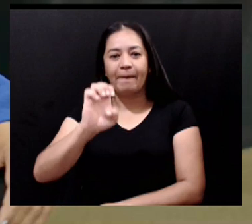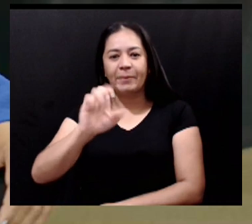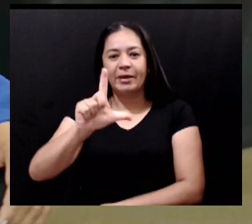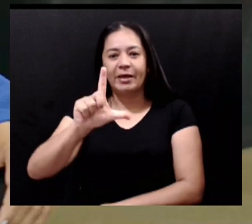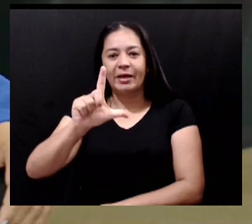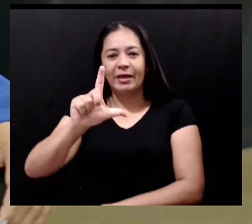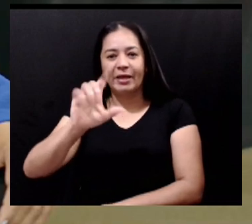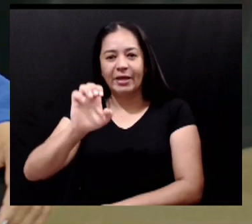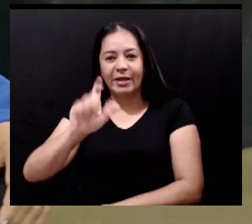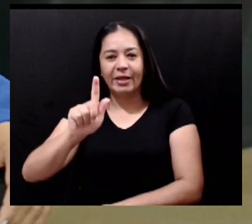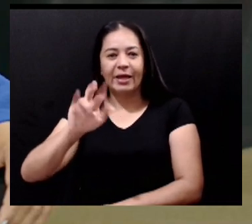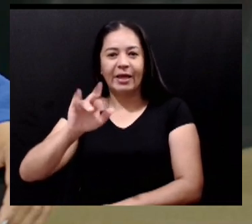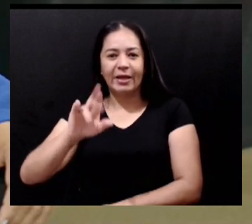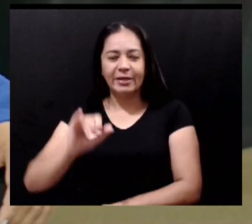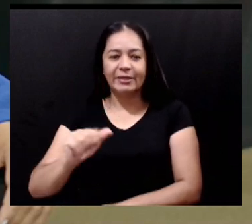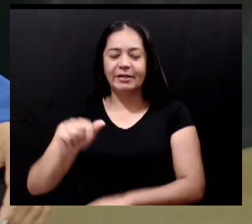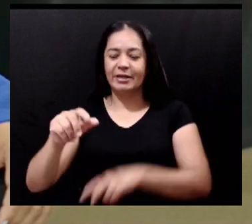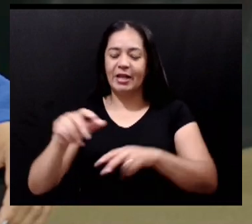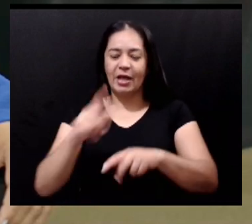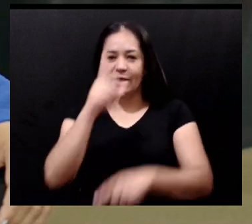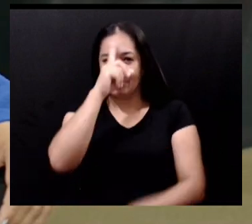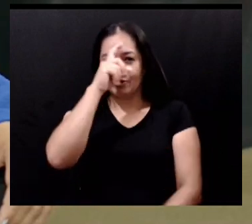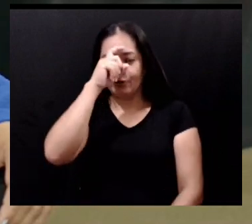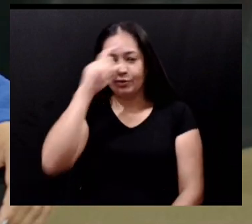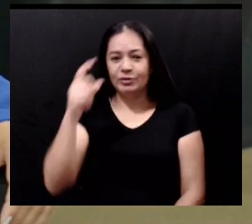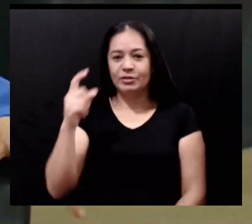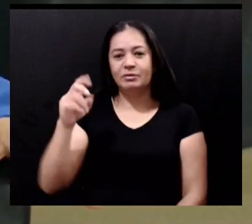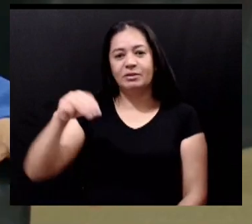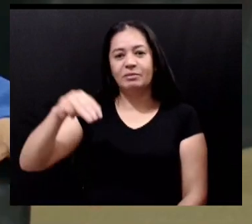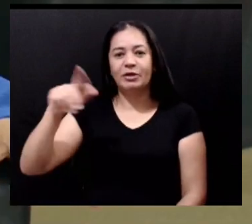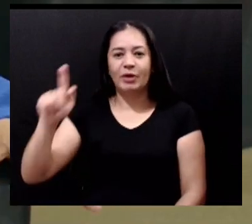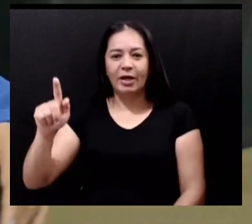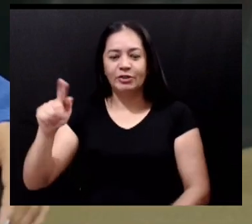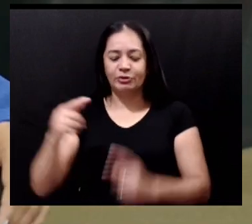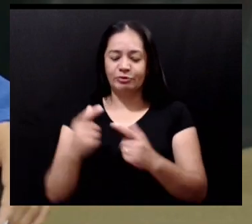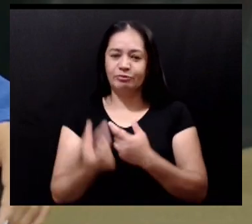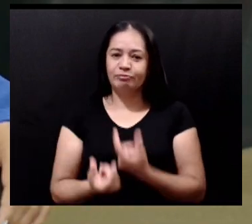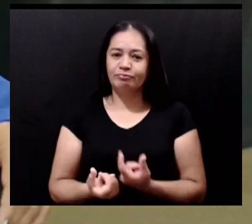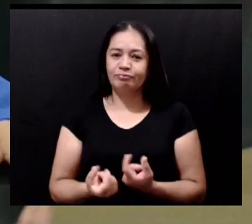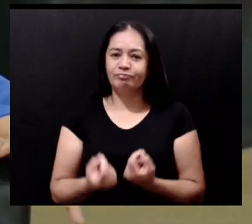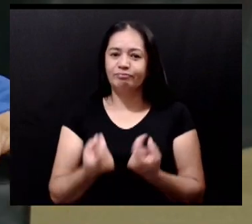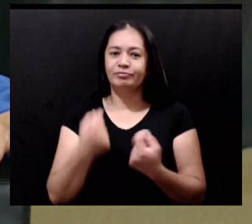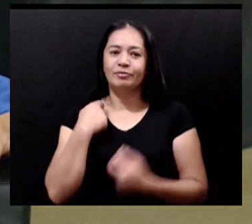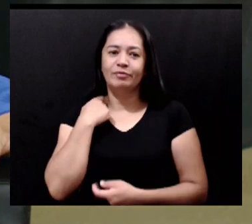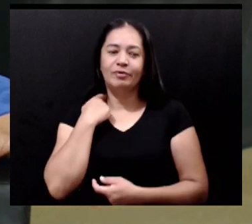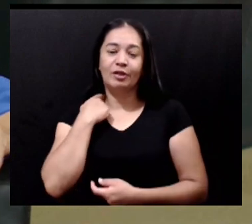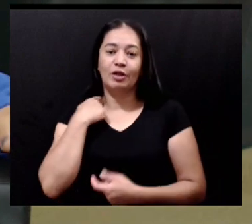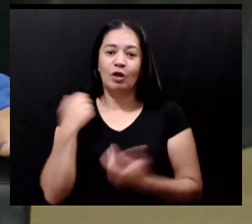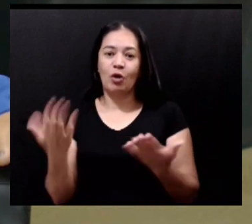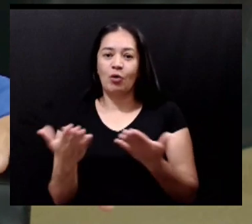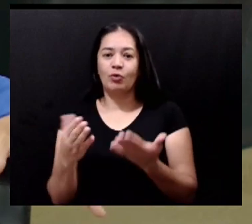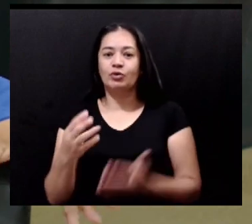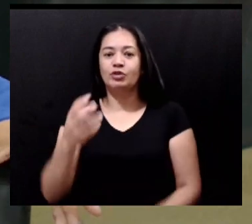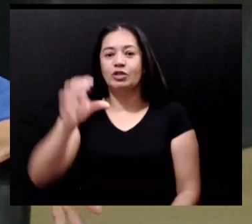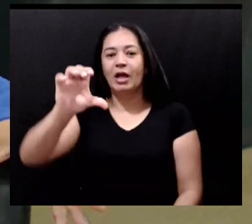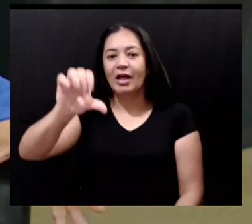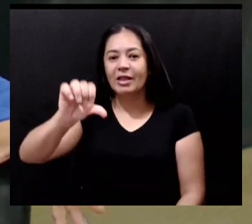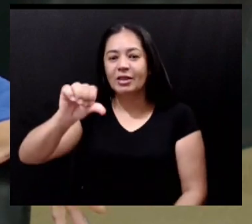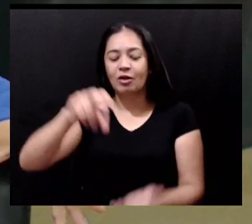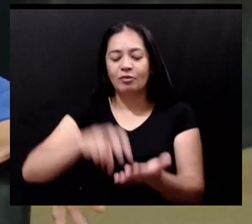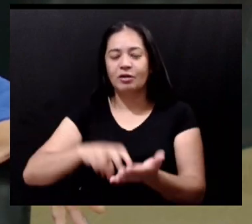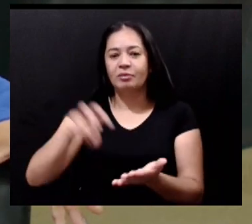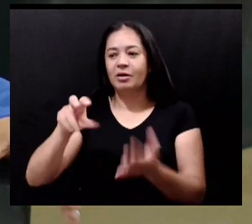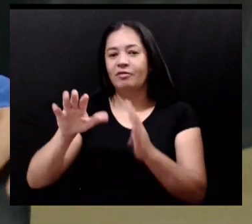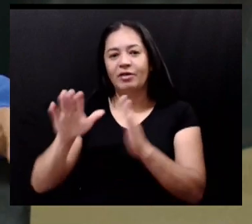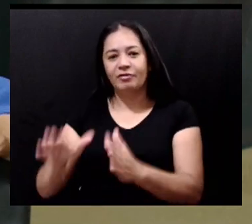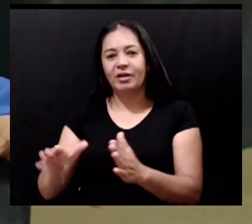em oncologia do Hospital Municipal Mário Gatti hoje, daqui a pouquinho, às 9 da manhã, e ficará lá das 9 até às 4